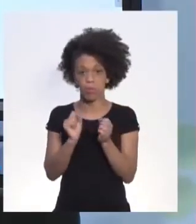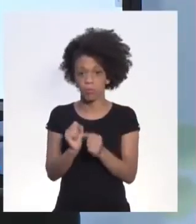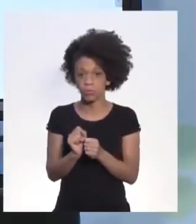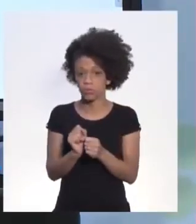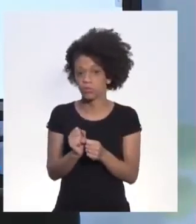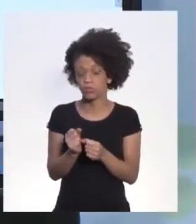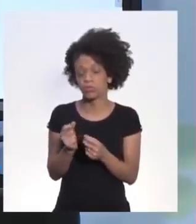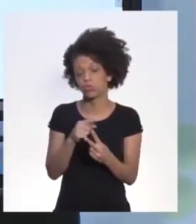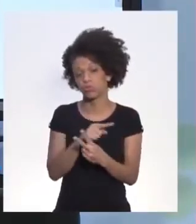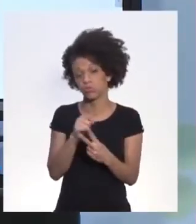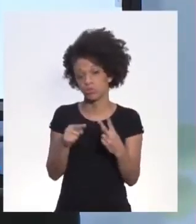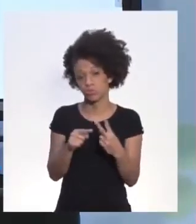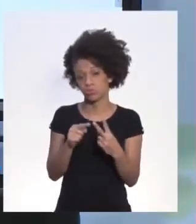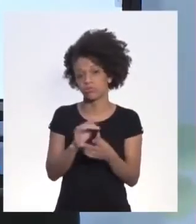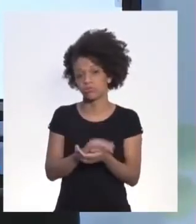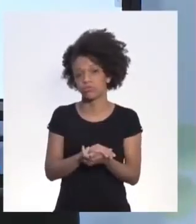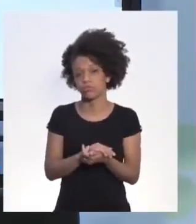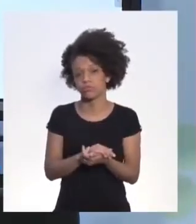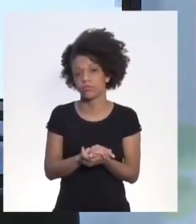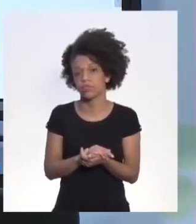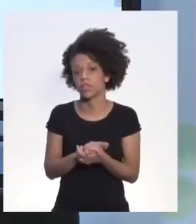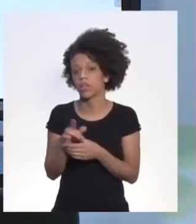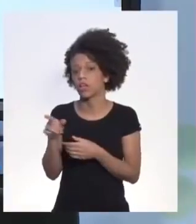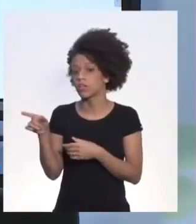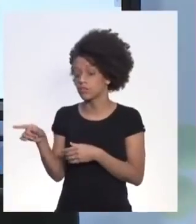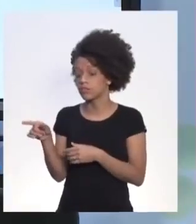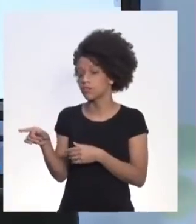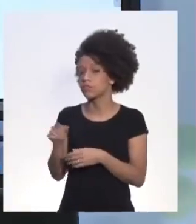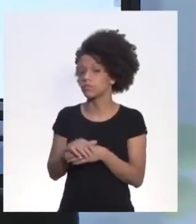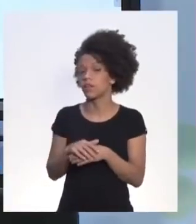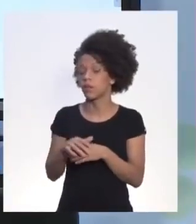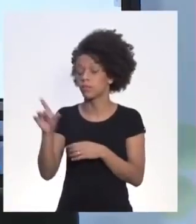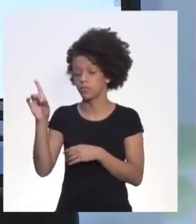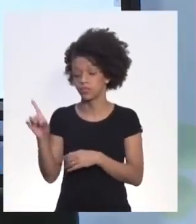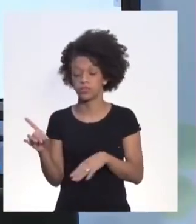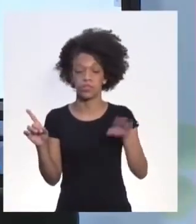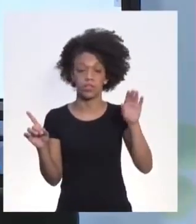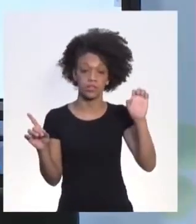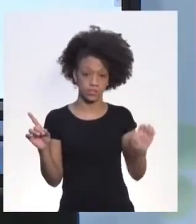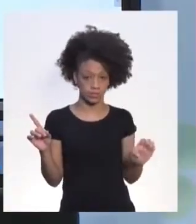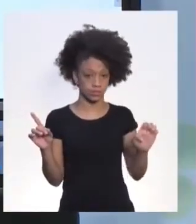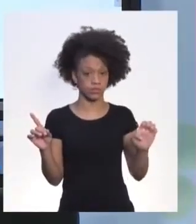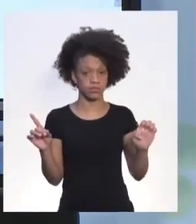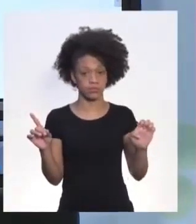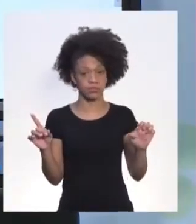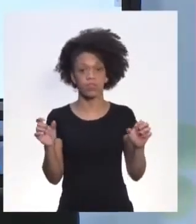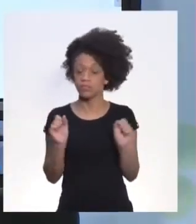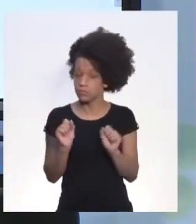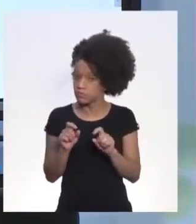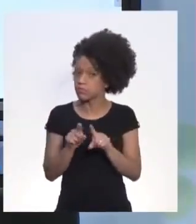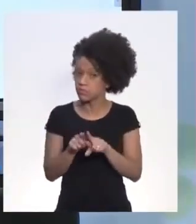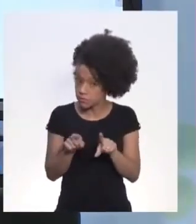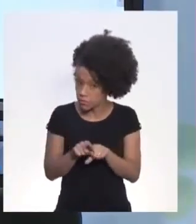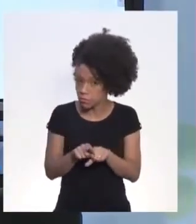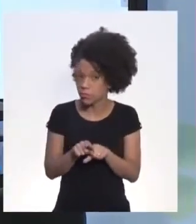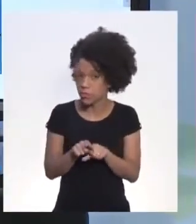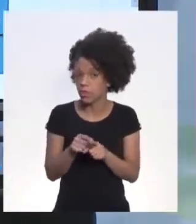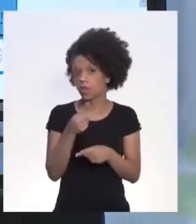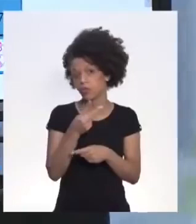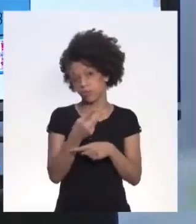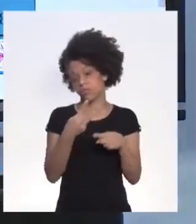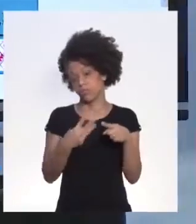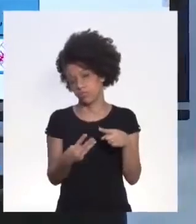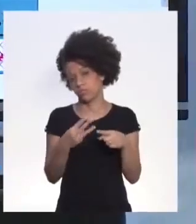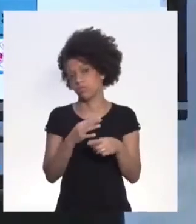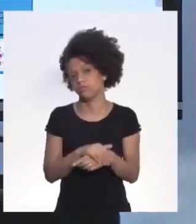eu poderia colocar dos dois lados, né, Osmar? É verdade. Colocar desse lado aqui para a direita ou para o lado esquerdo também é 2/3, né? É verdade. Então daria